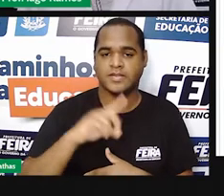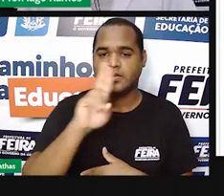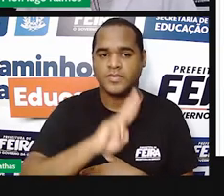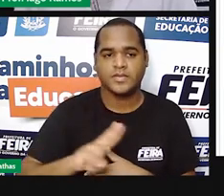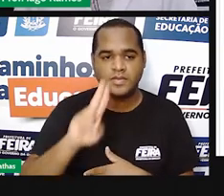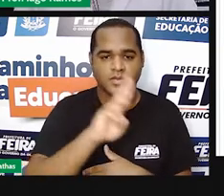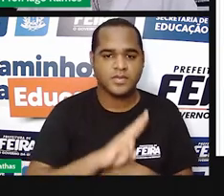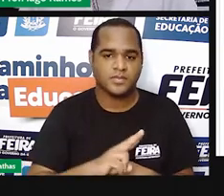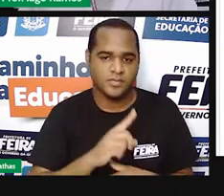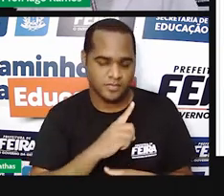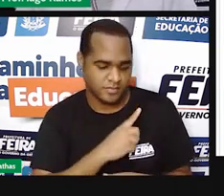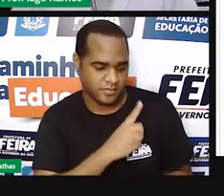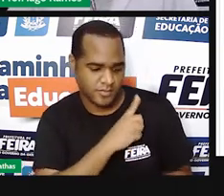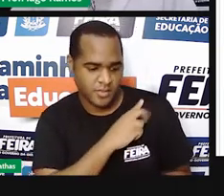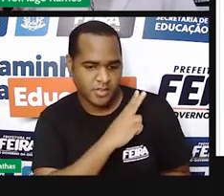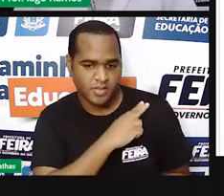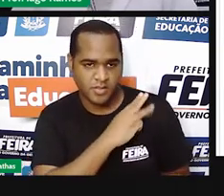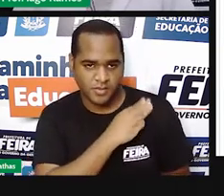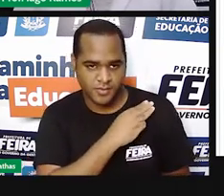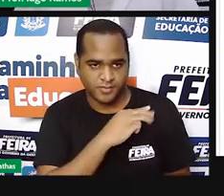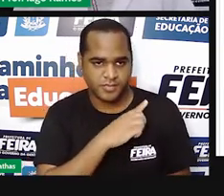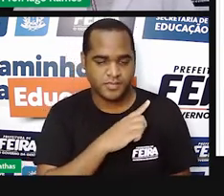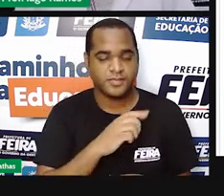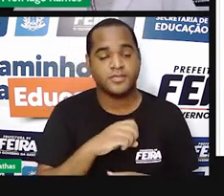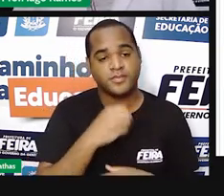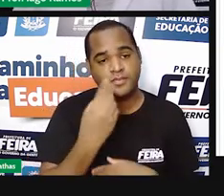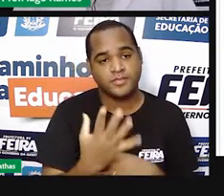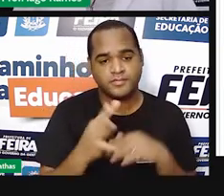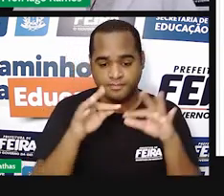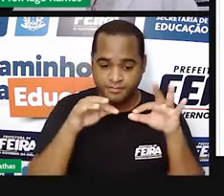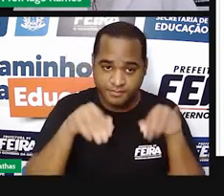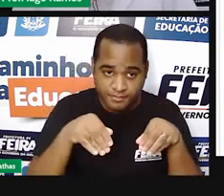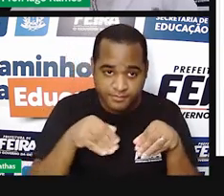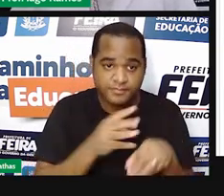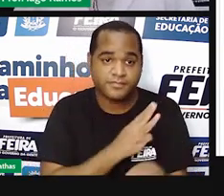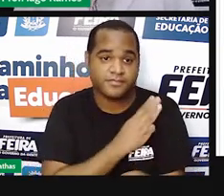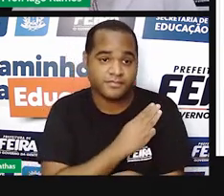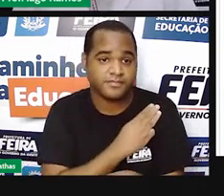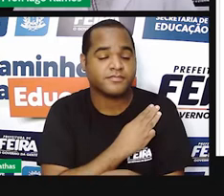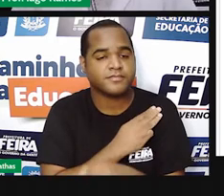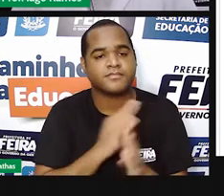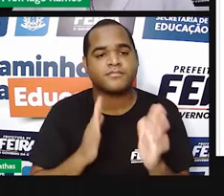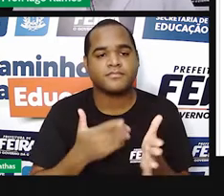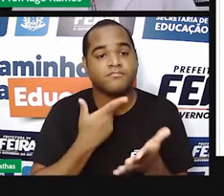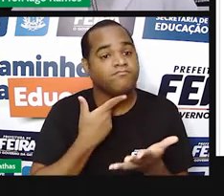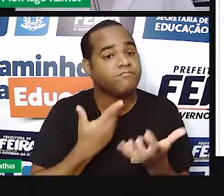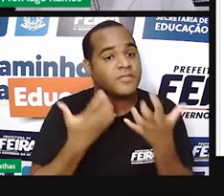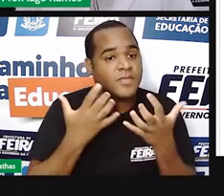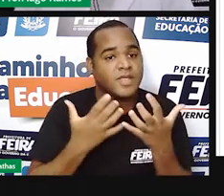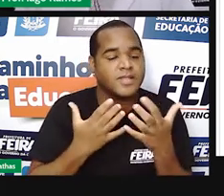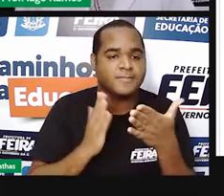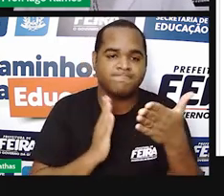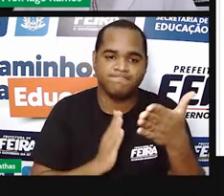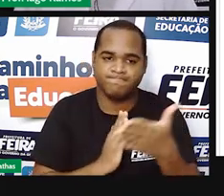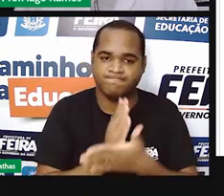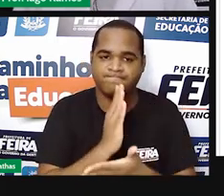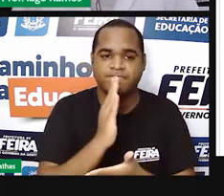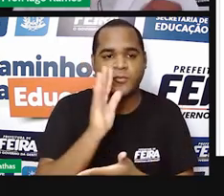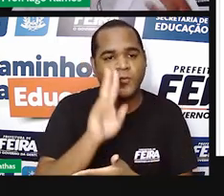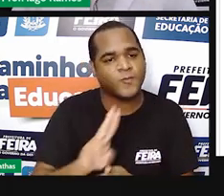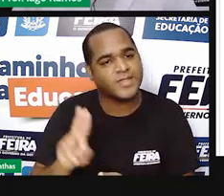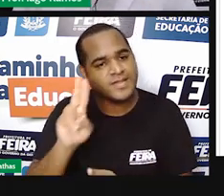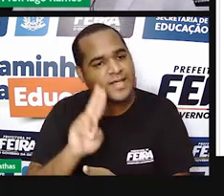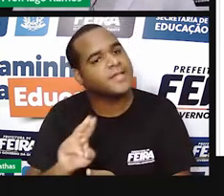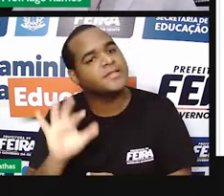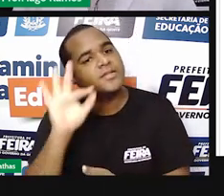estudantes que estão finalizando ou já finalizaram o ensino médio e pretendem ingressar em